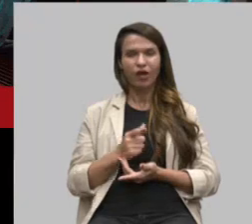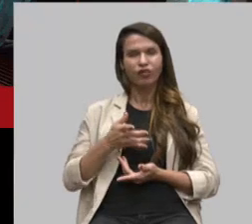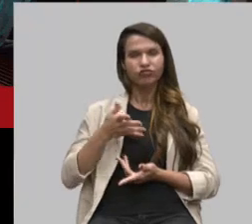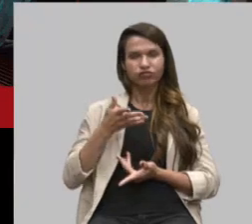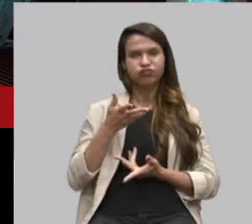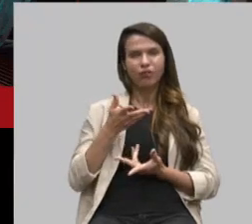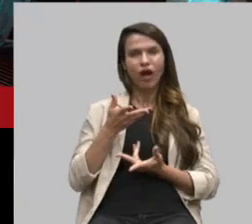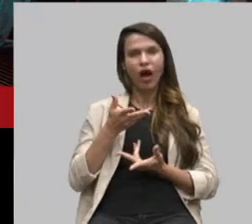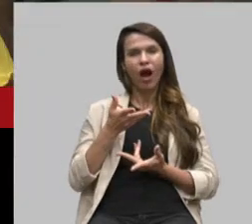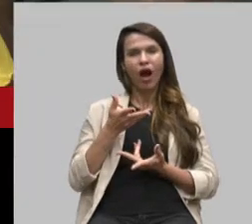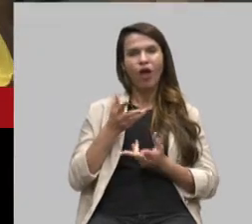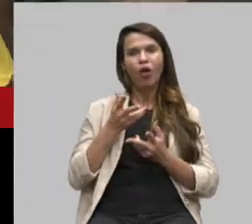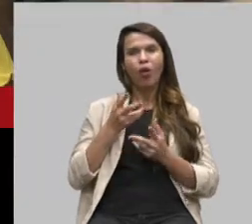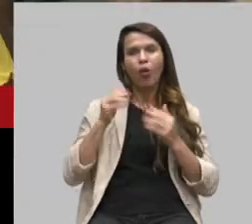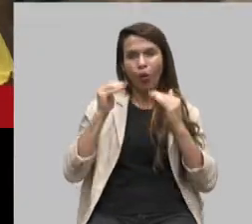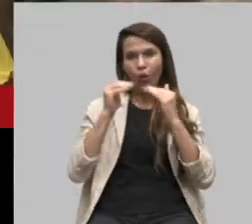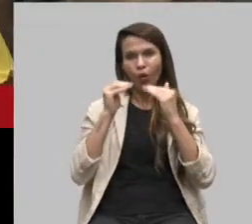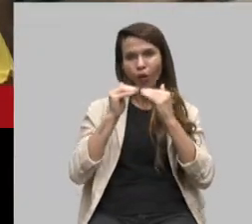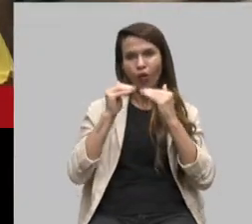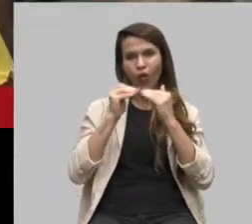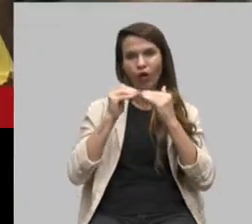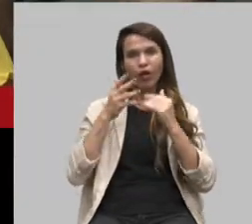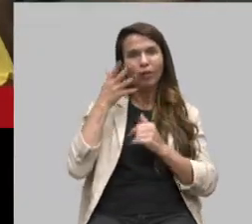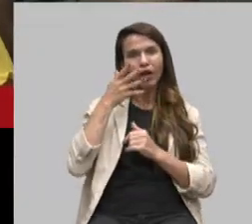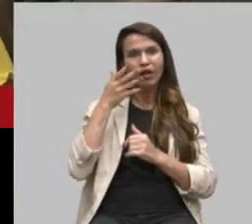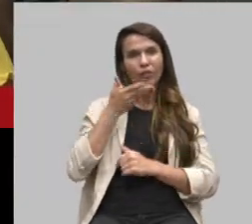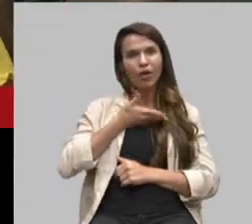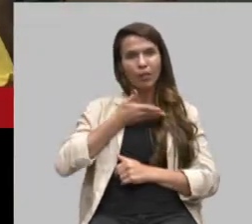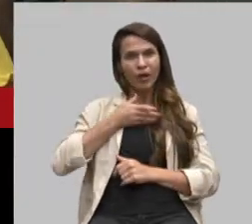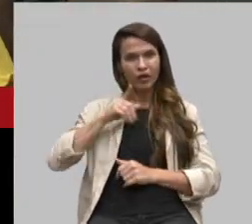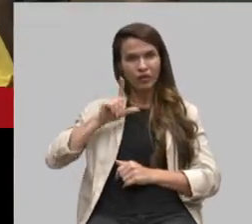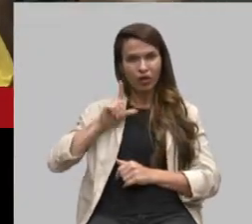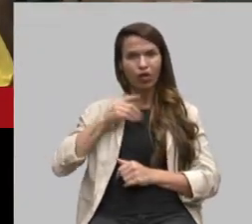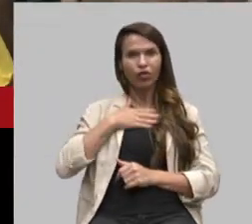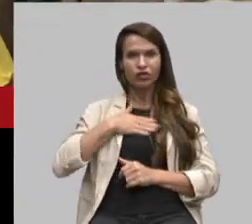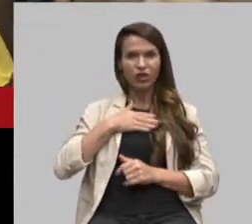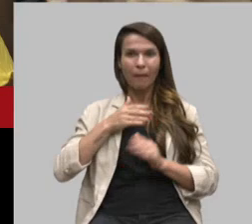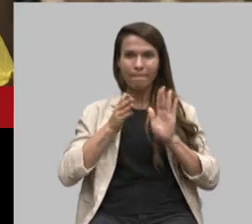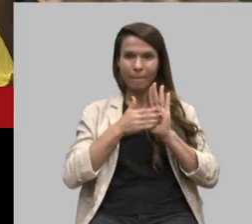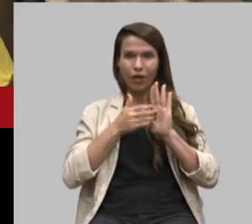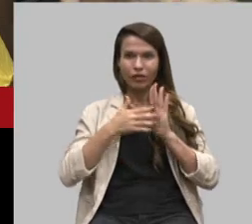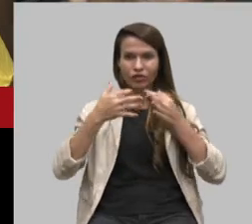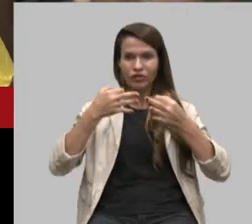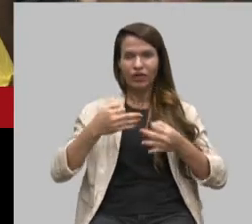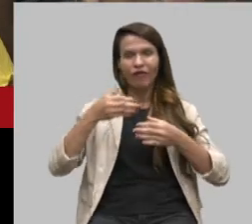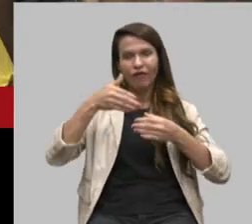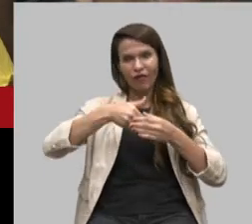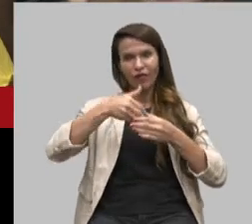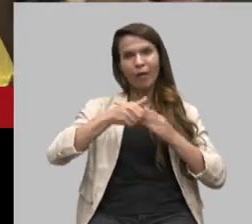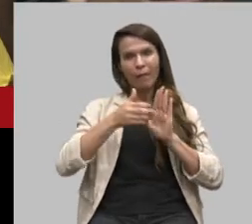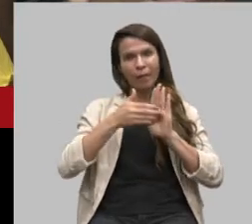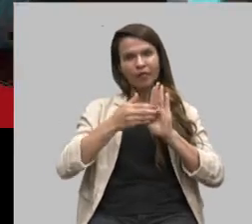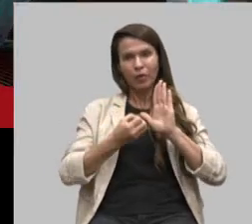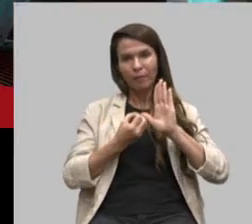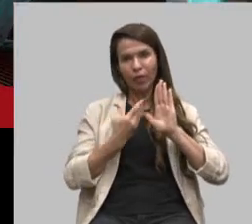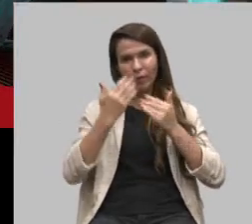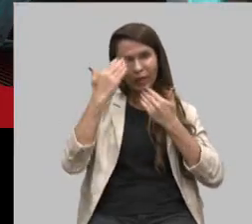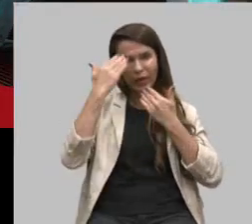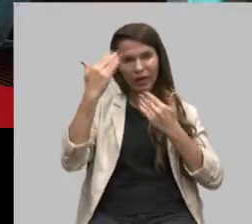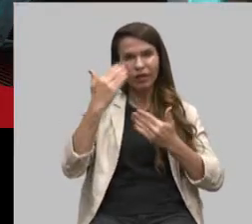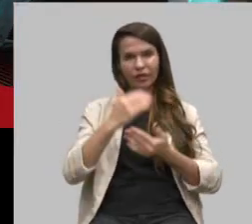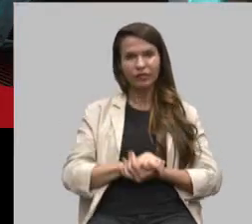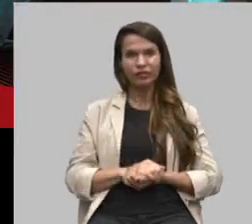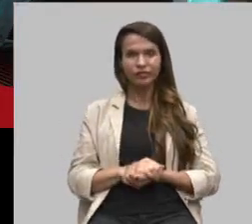colega eu acho muito necessário a proposta gostei muito dela e com certeza vou votar nela porque é uma proposta muito boa muito obrigada